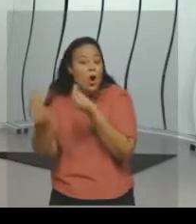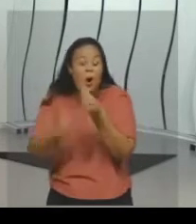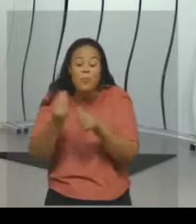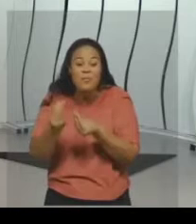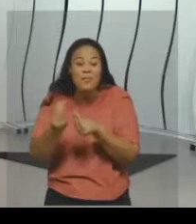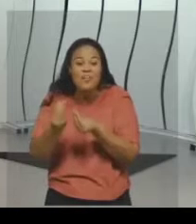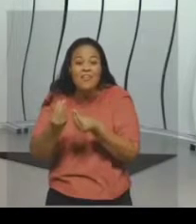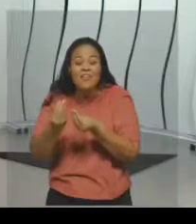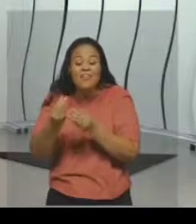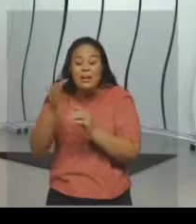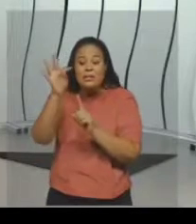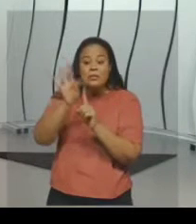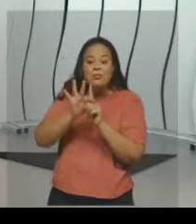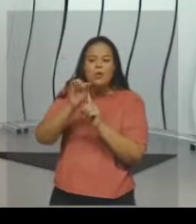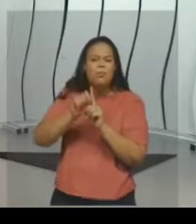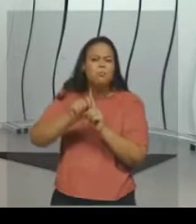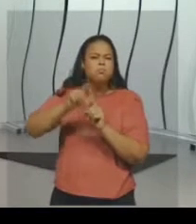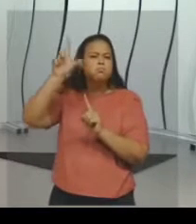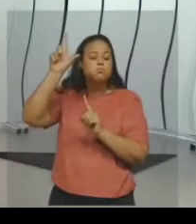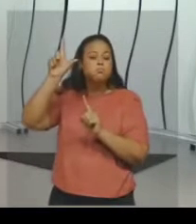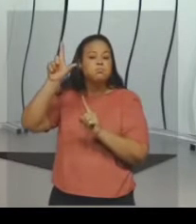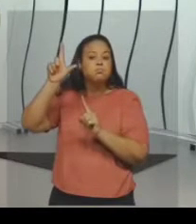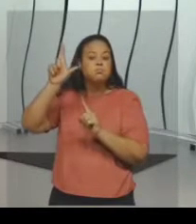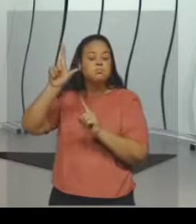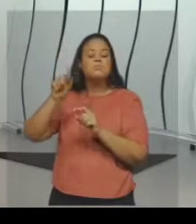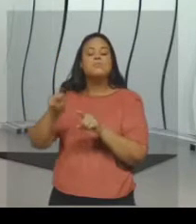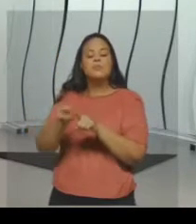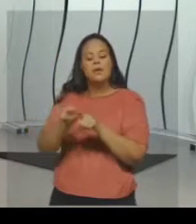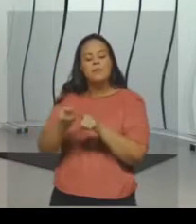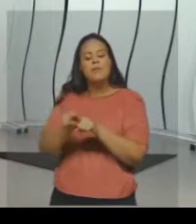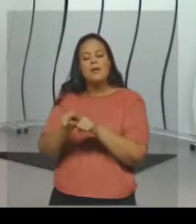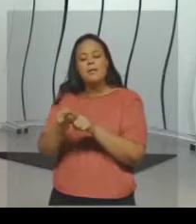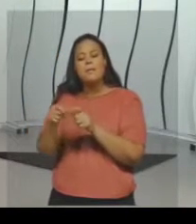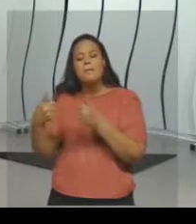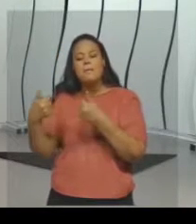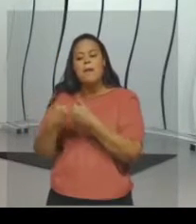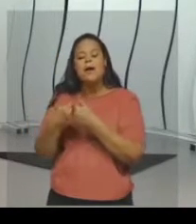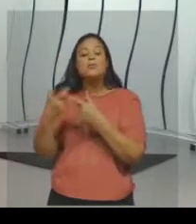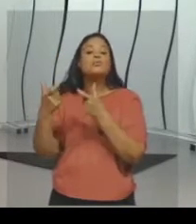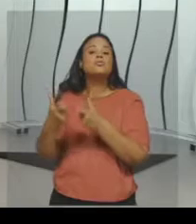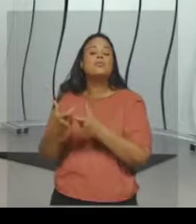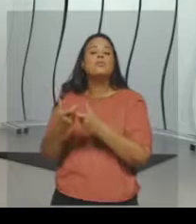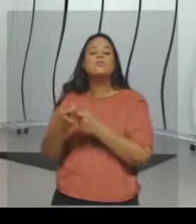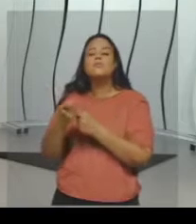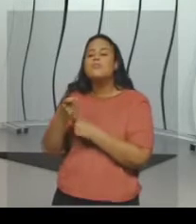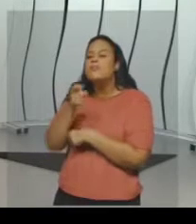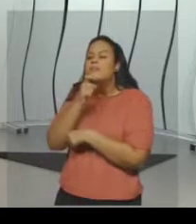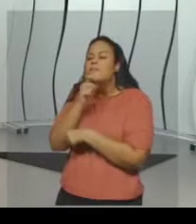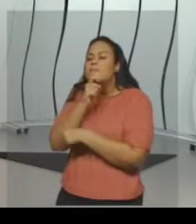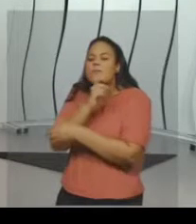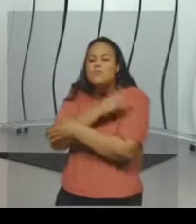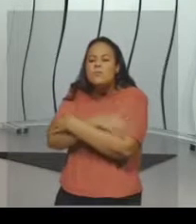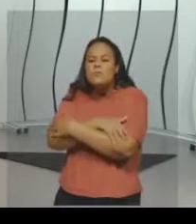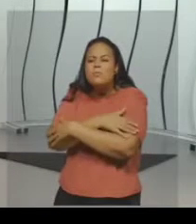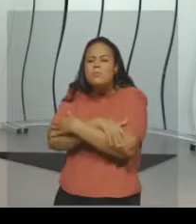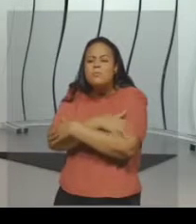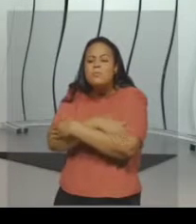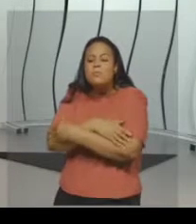altíssimas temperaturas. Ou mesmo em geleiras. Então, organismos extremófilos são organismos que